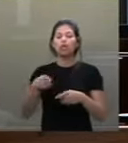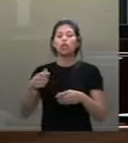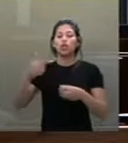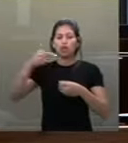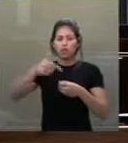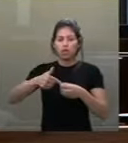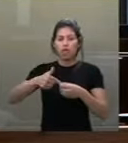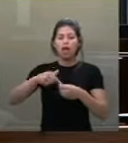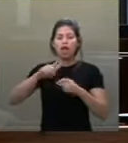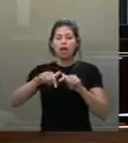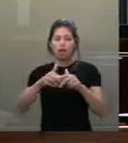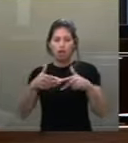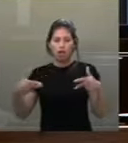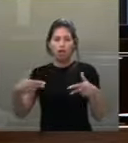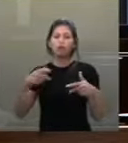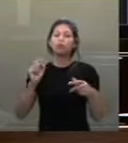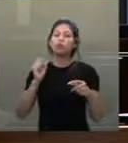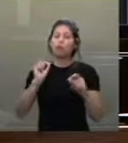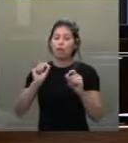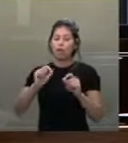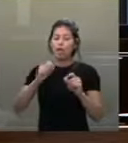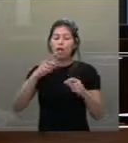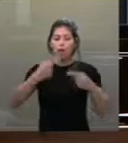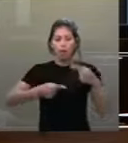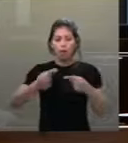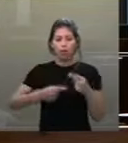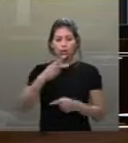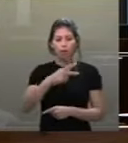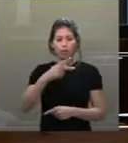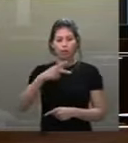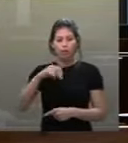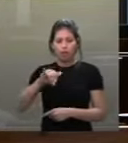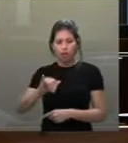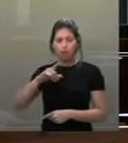em função da política do PPI, contra a qual nós